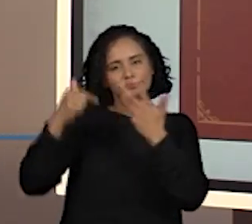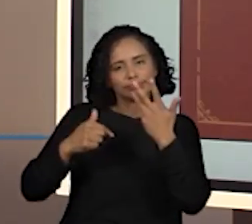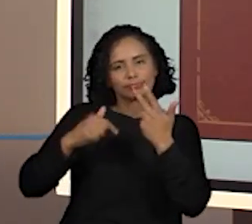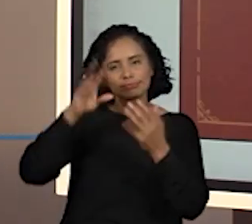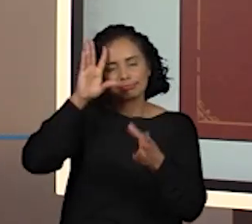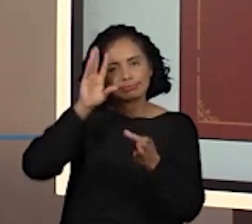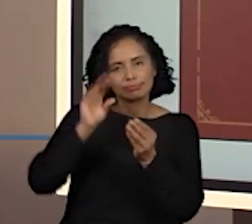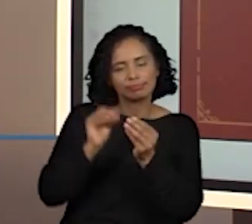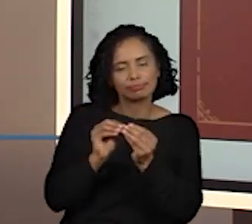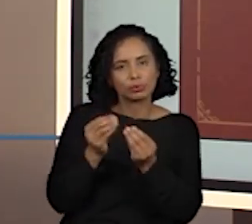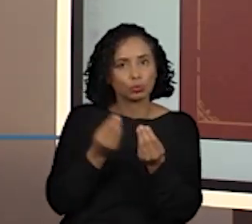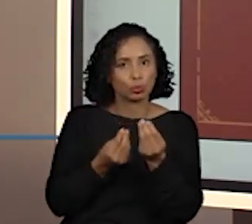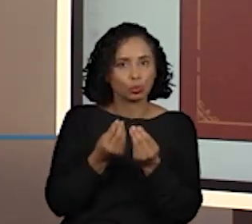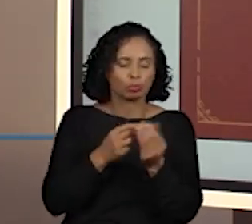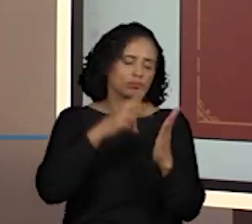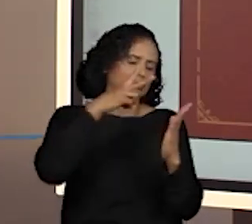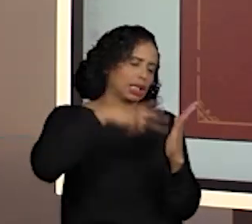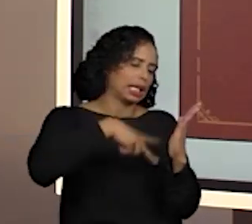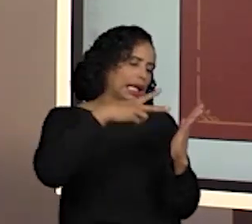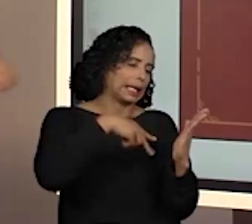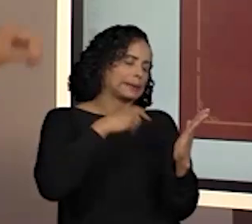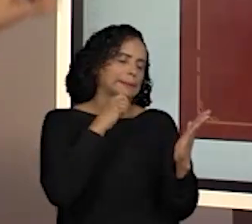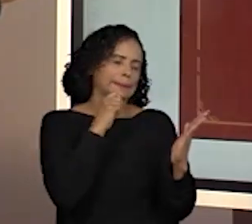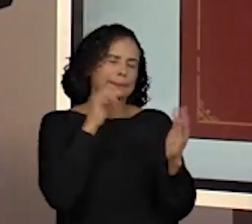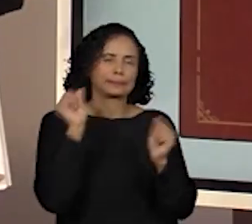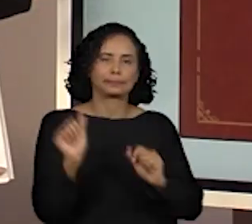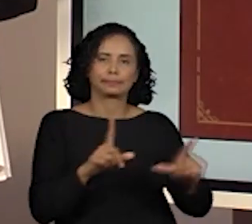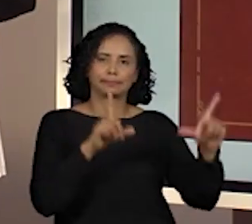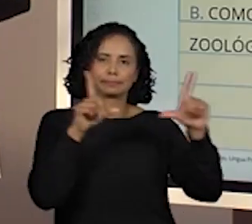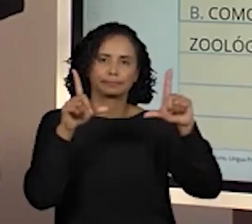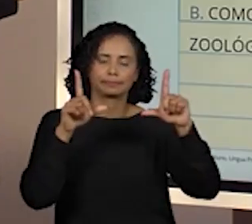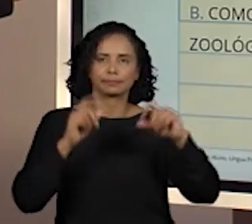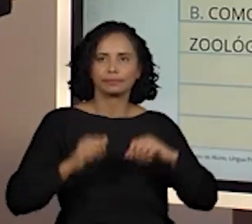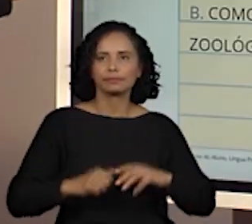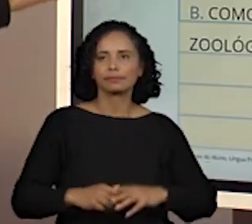leitura, algumas questões na tela.